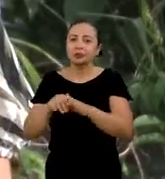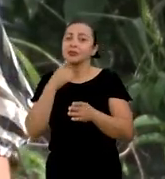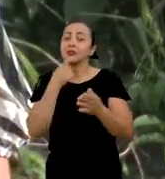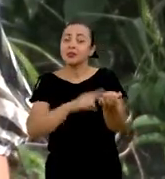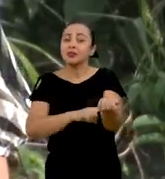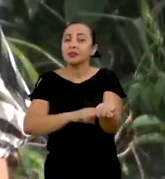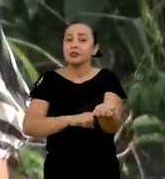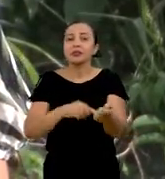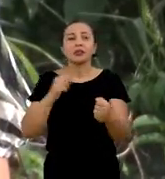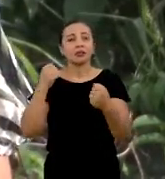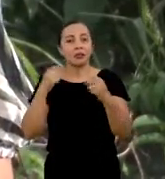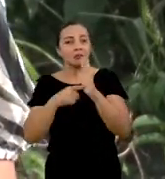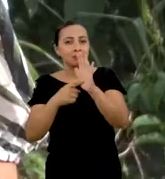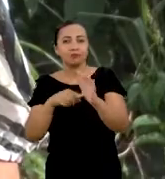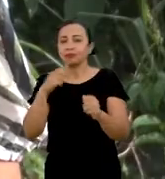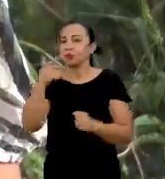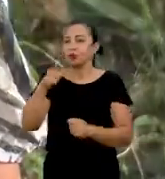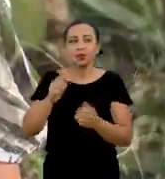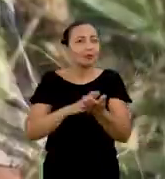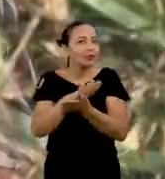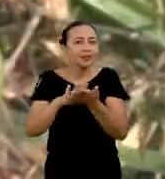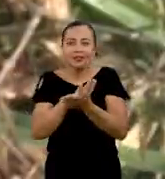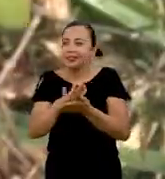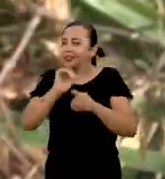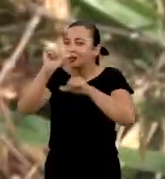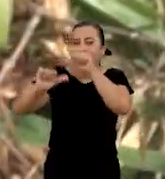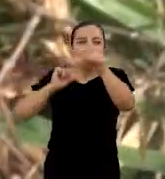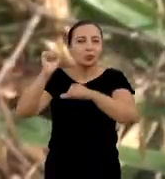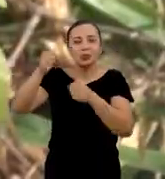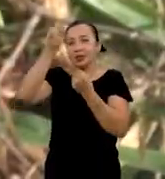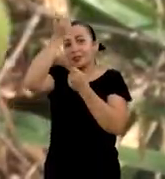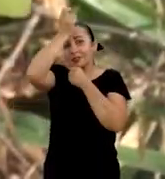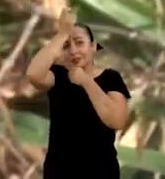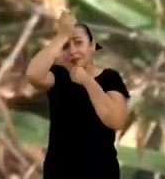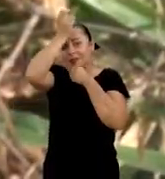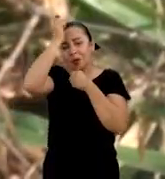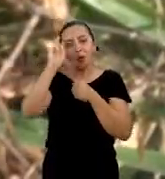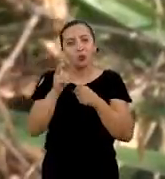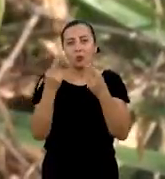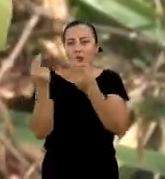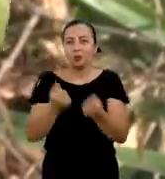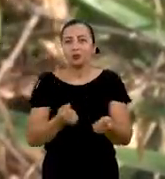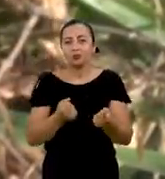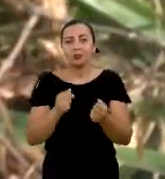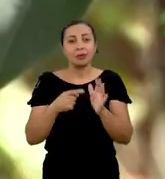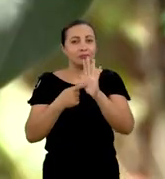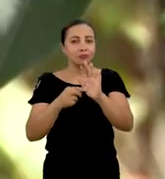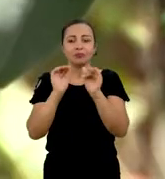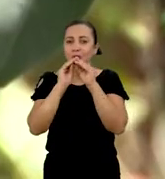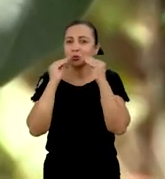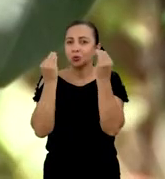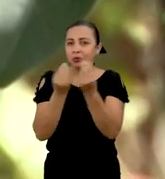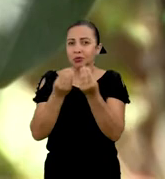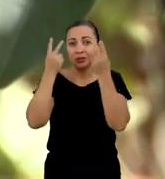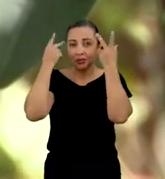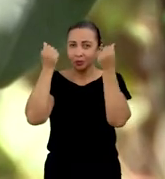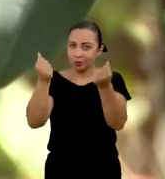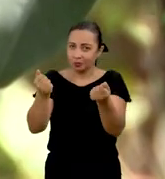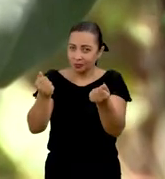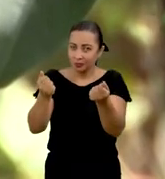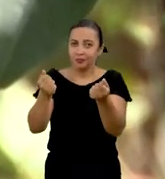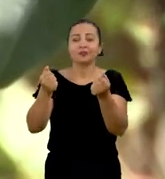que não houve nenhuma alteração nos caprinos mostrando o que que substâncias é naturais é